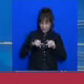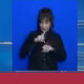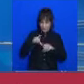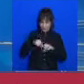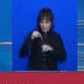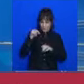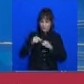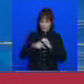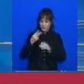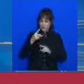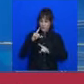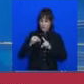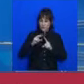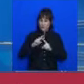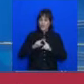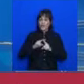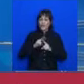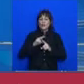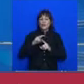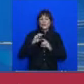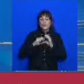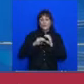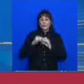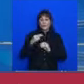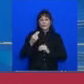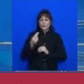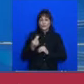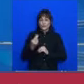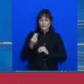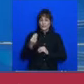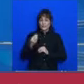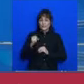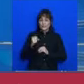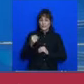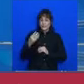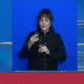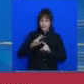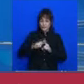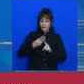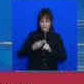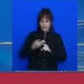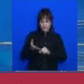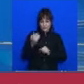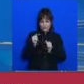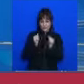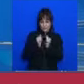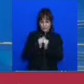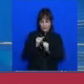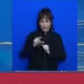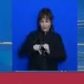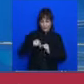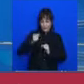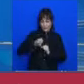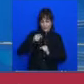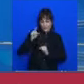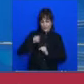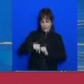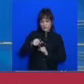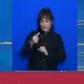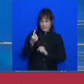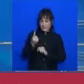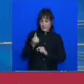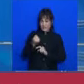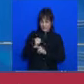sorteados no segundo sorteio do concurso 2384 da dupla Sena. Confira comigo. As dezenas sorteadas